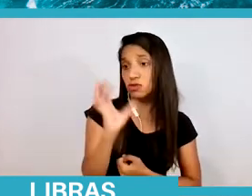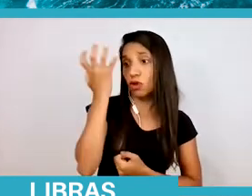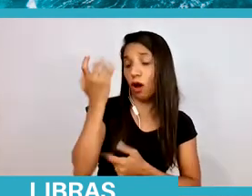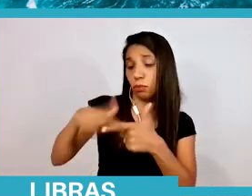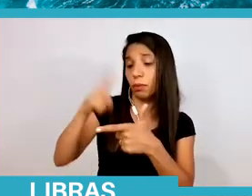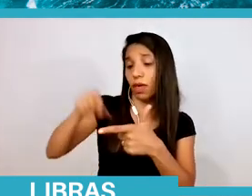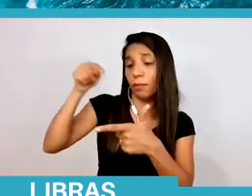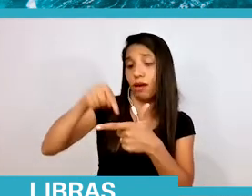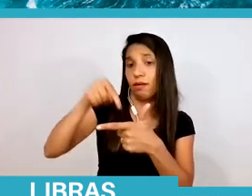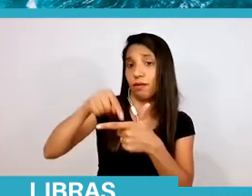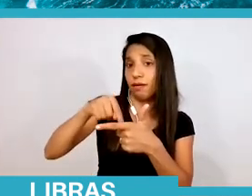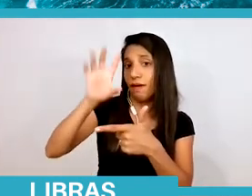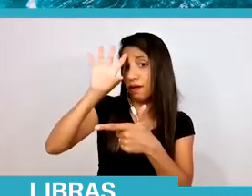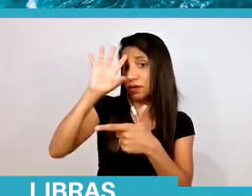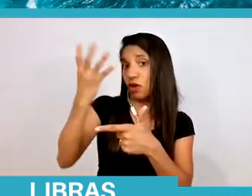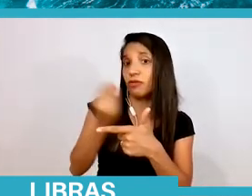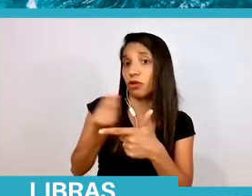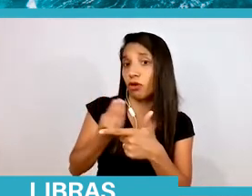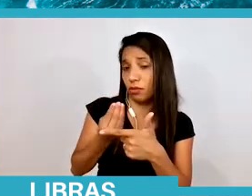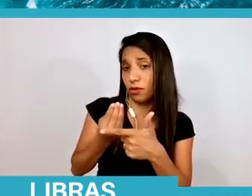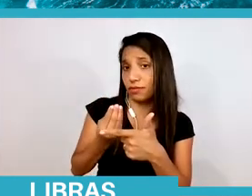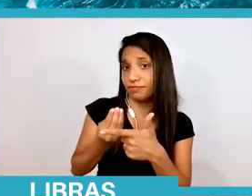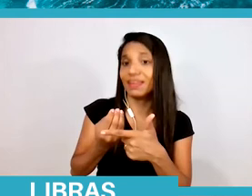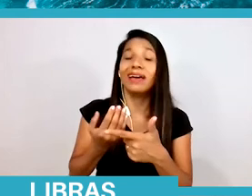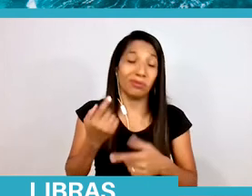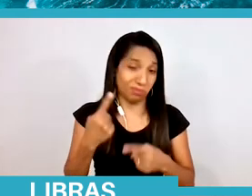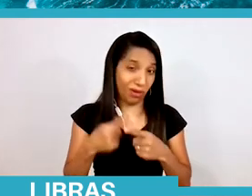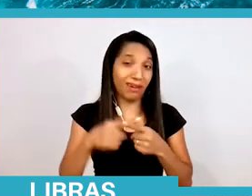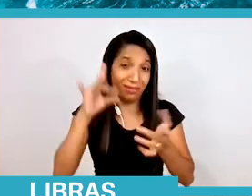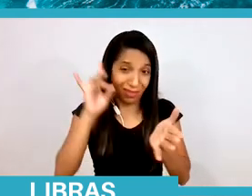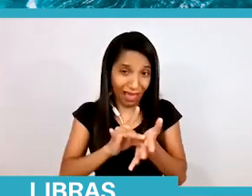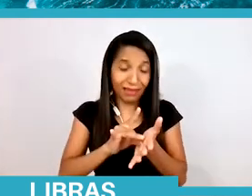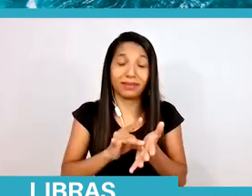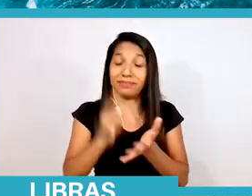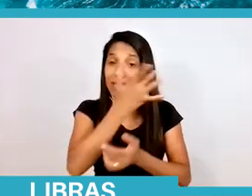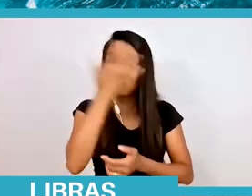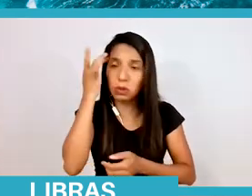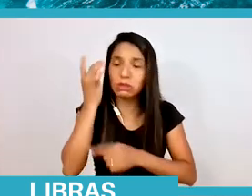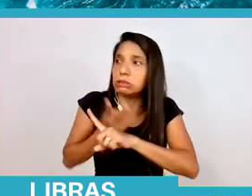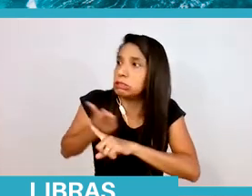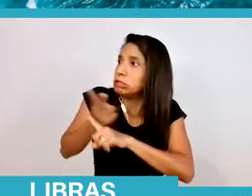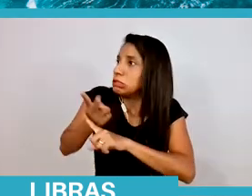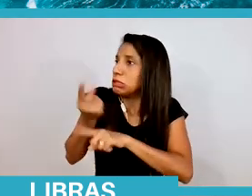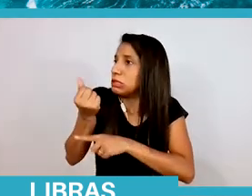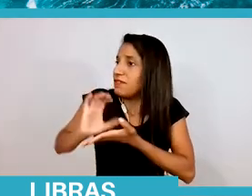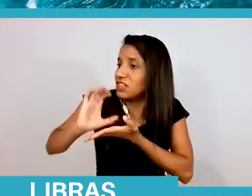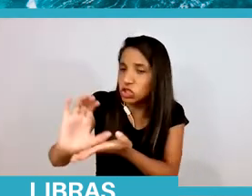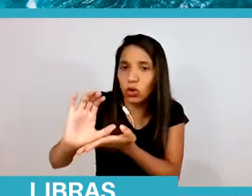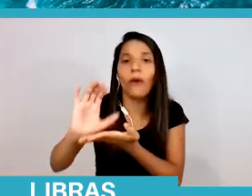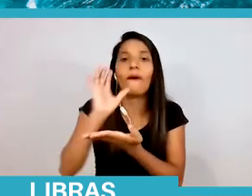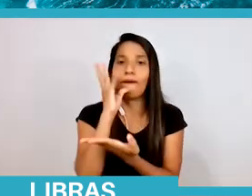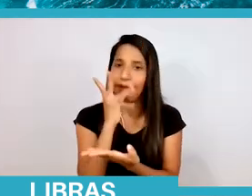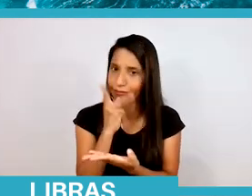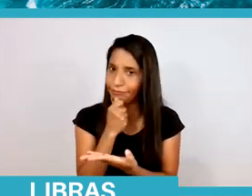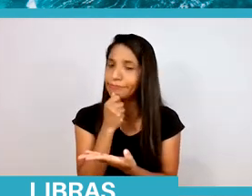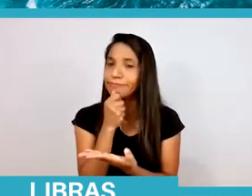vantagem, porque normalmente empreendedores gastam um bom tempo indo atrás de investidores. E em terceiro ponto, como vantagem, você vai poder